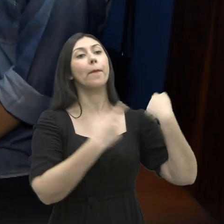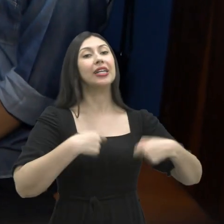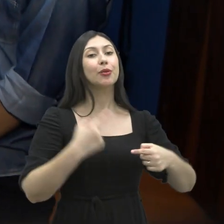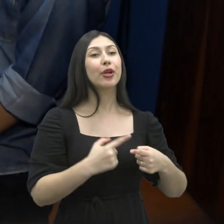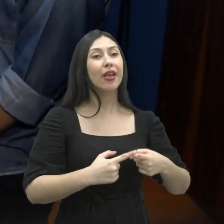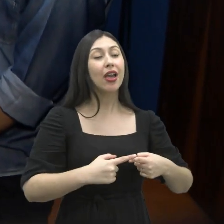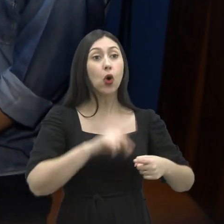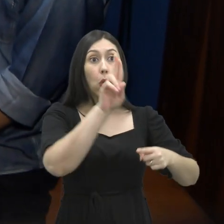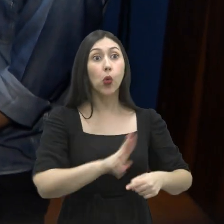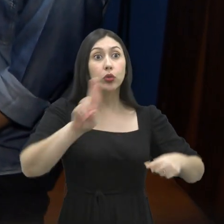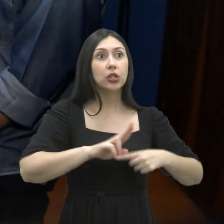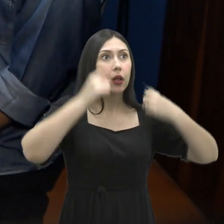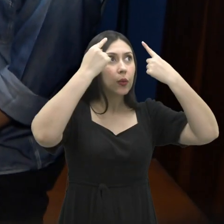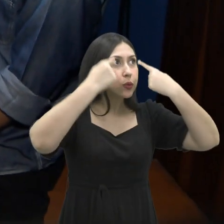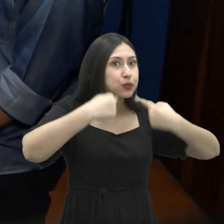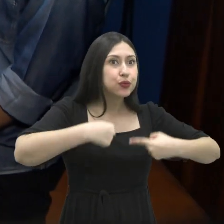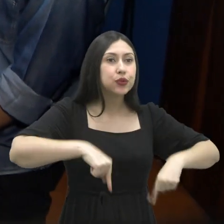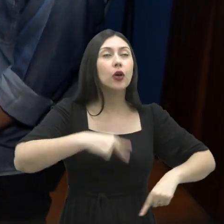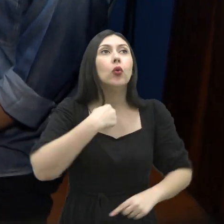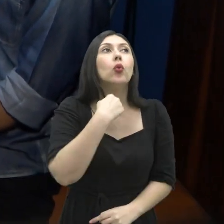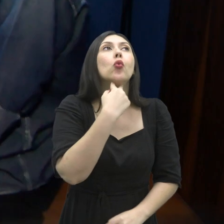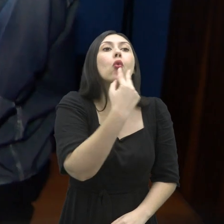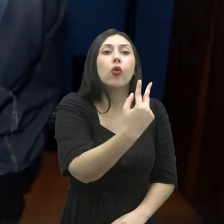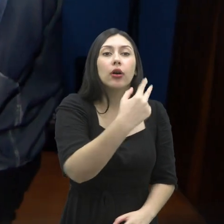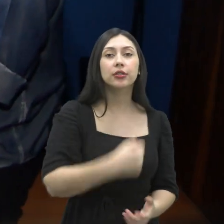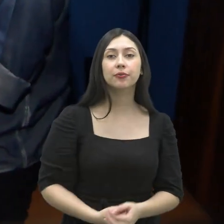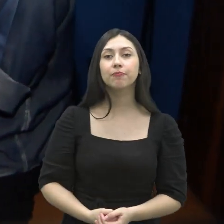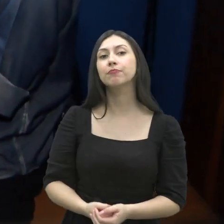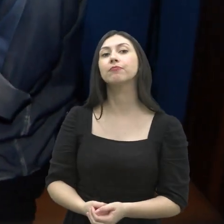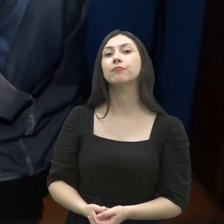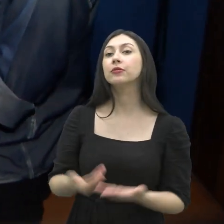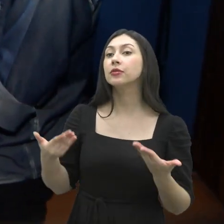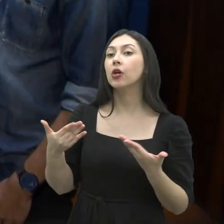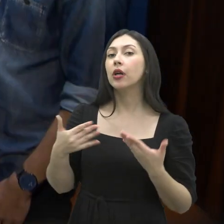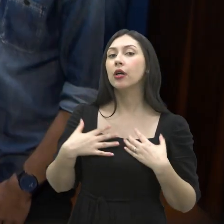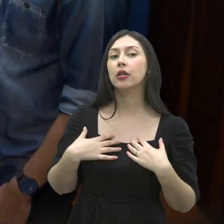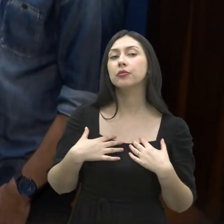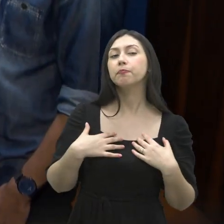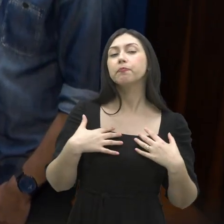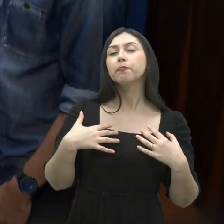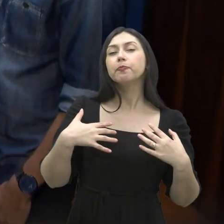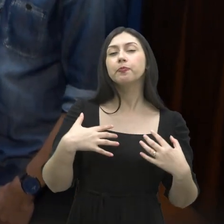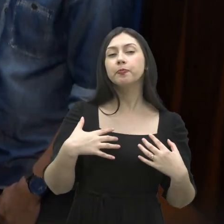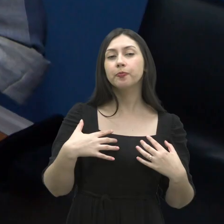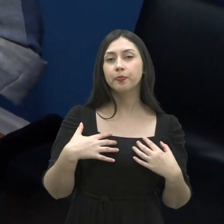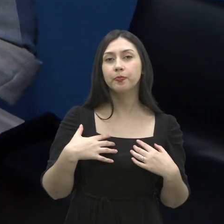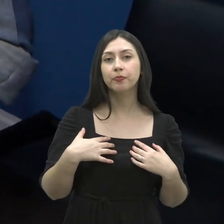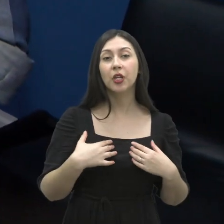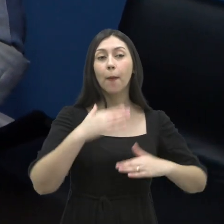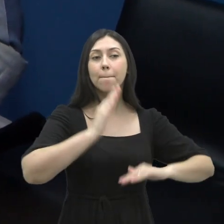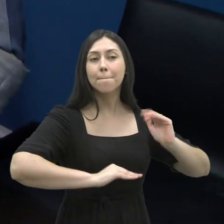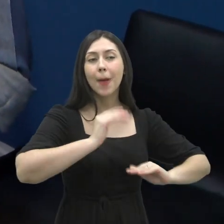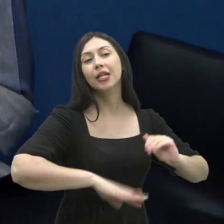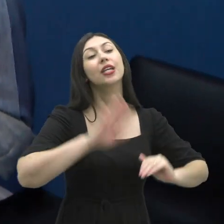essas musculaturas aqui que a gente conduz a produção do som. Próximo passo então é a respiração. Então um truque legal, um exercício